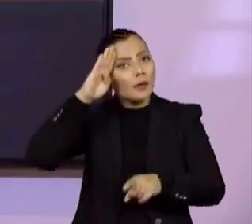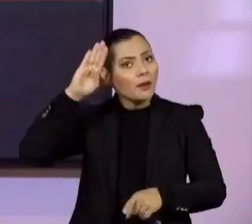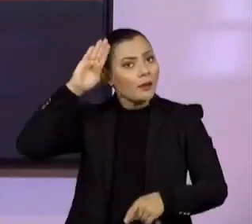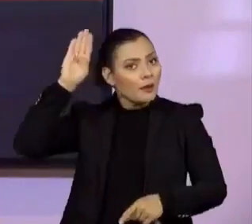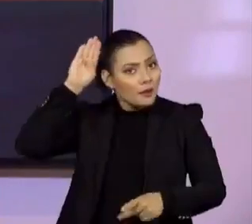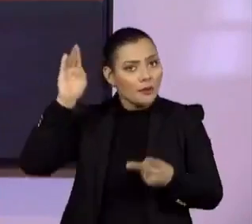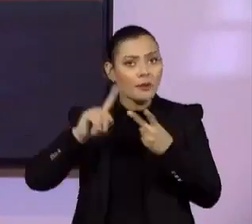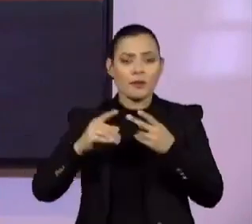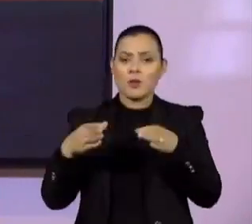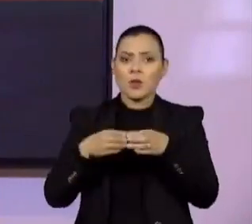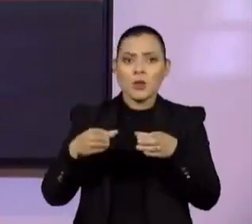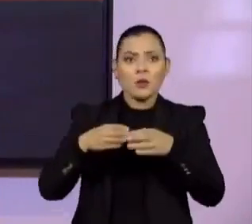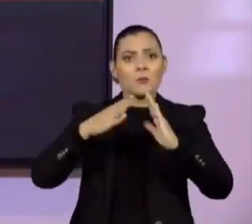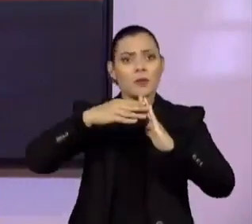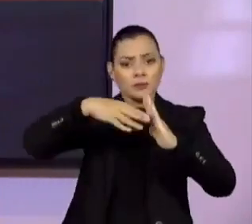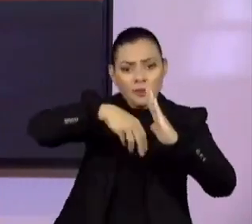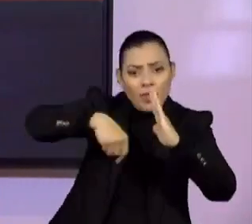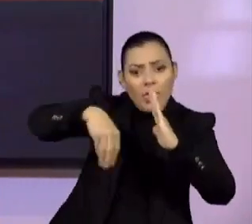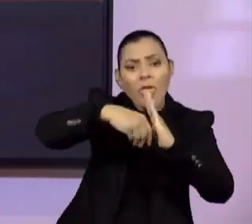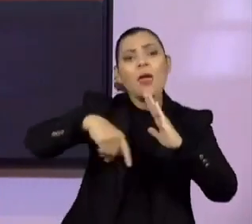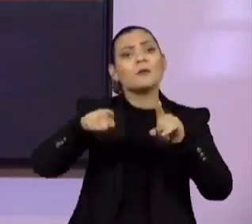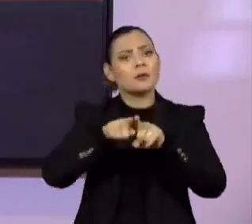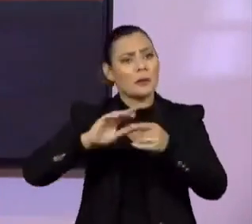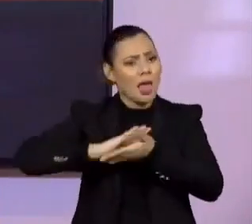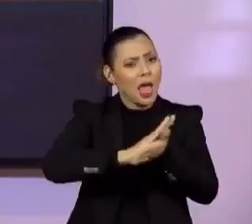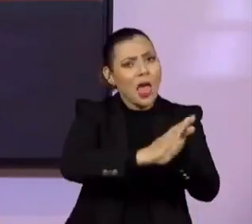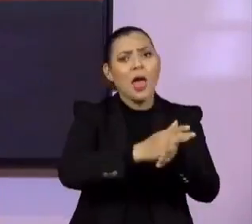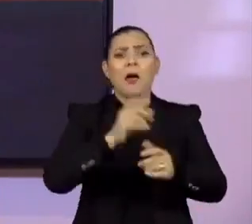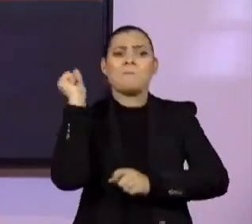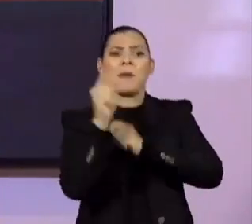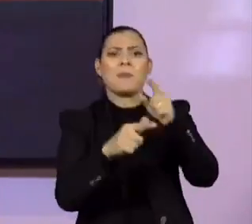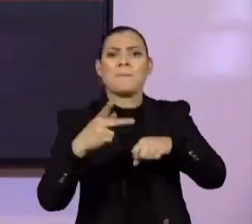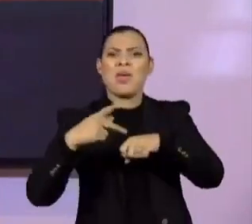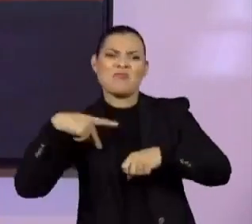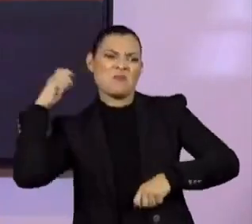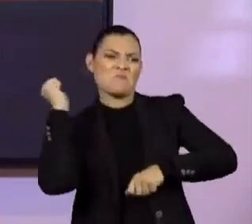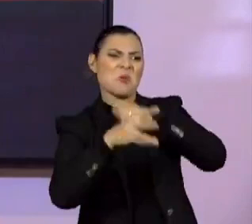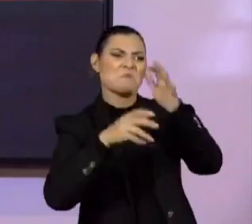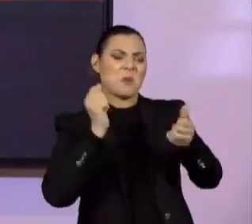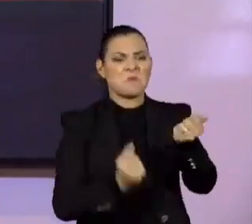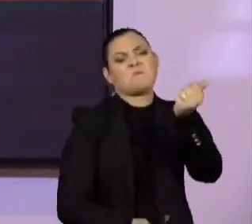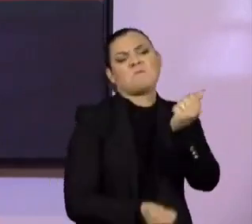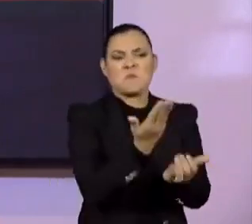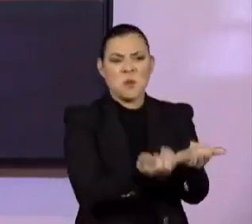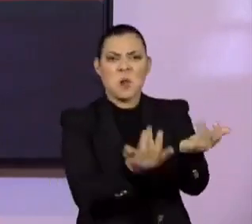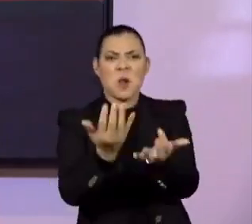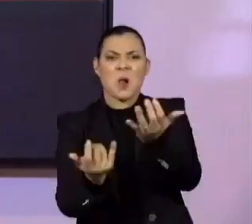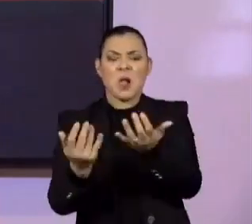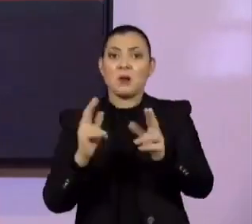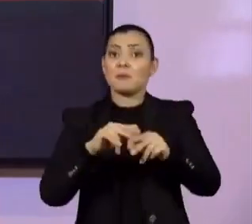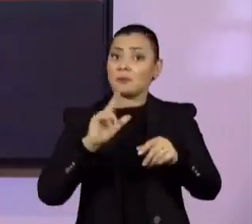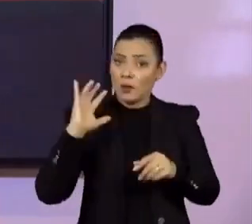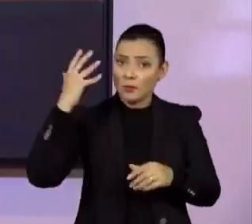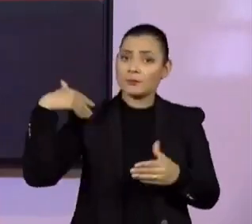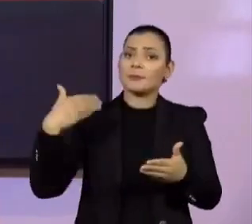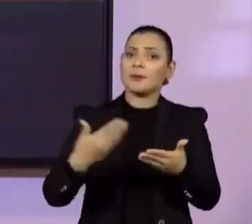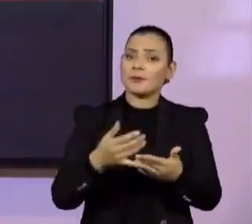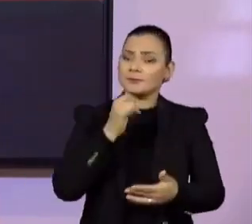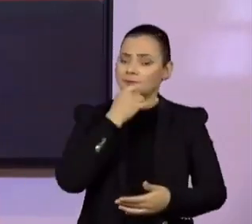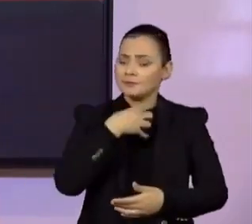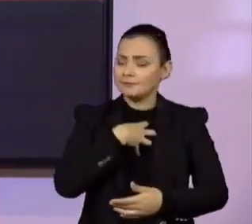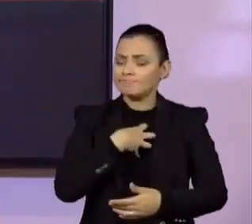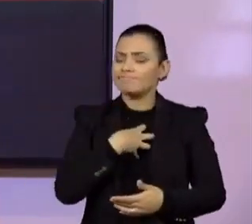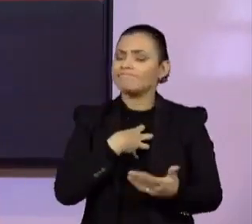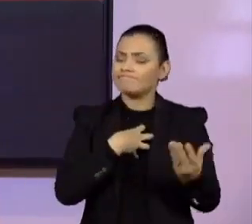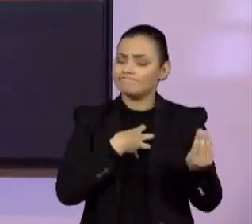Os terreiros ainda são atacados, agredidos e tal. Isso ainda acontece,